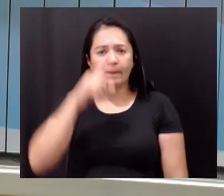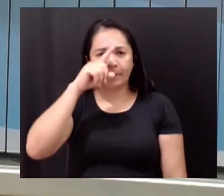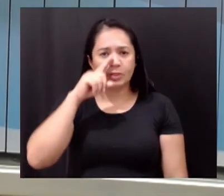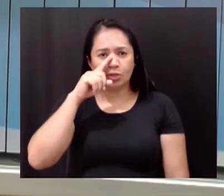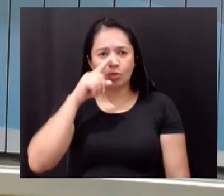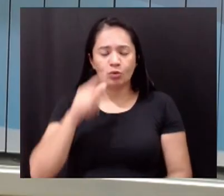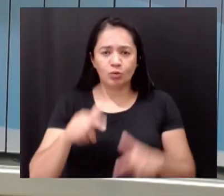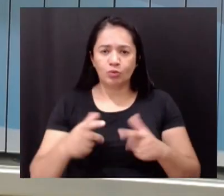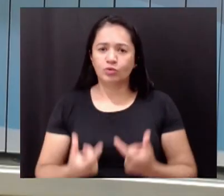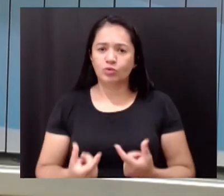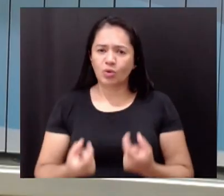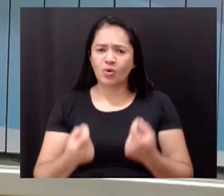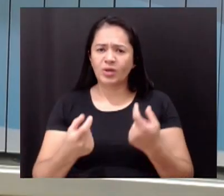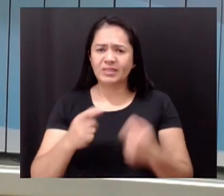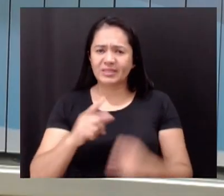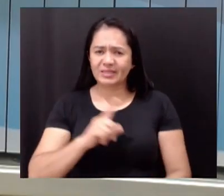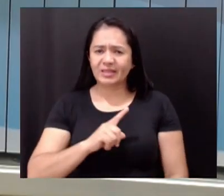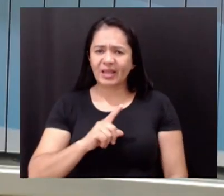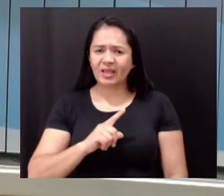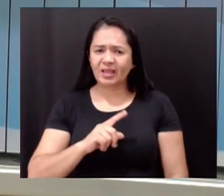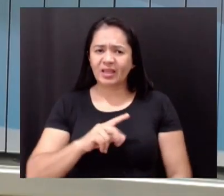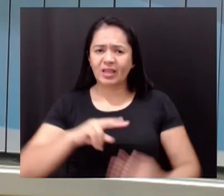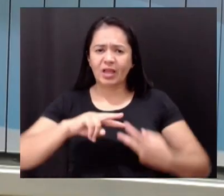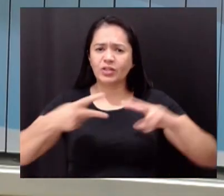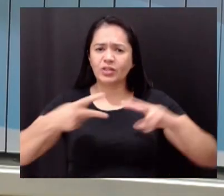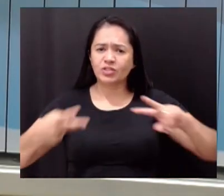Existe aí o fator genético também?